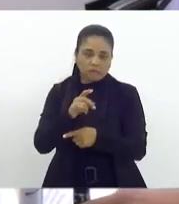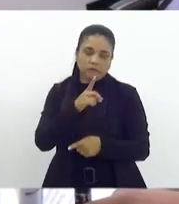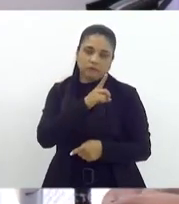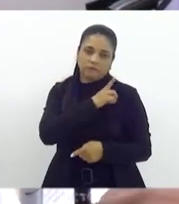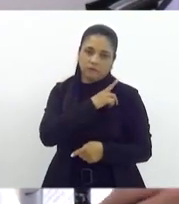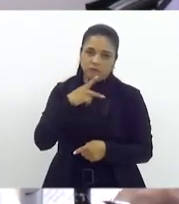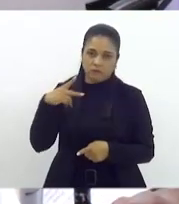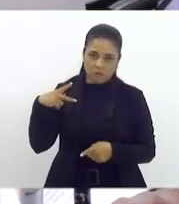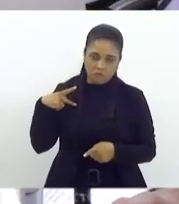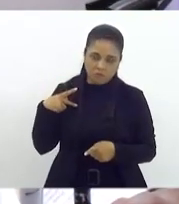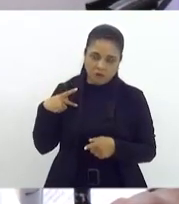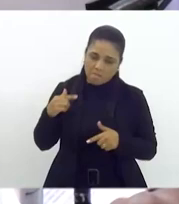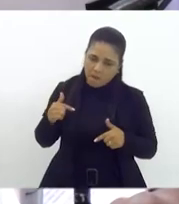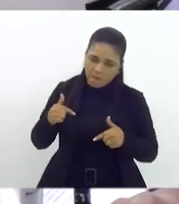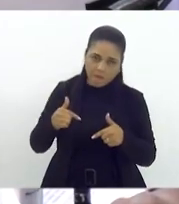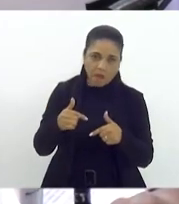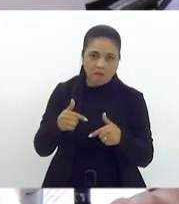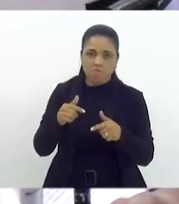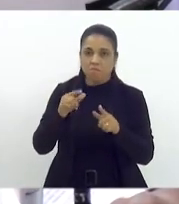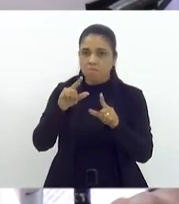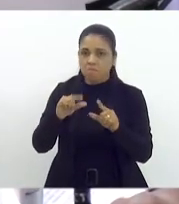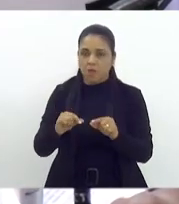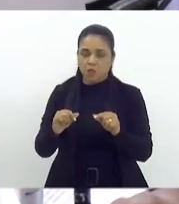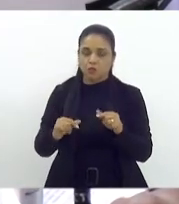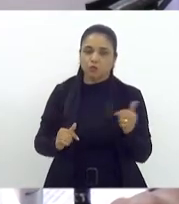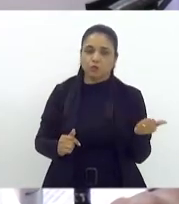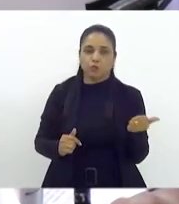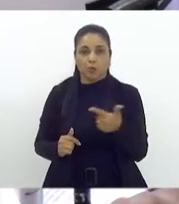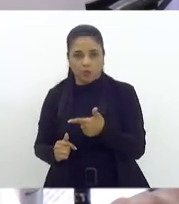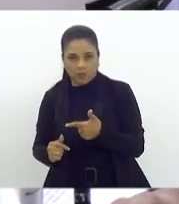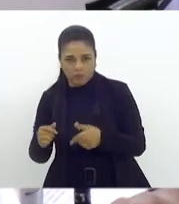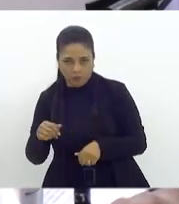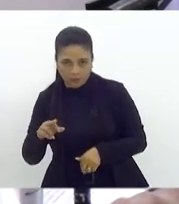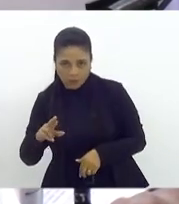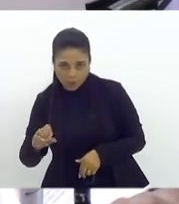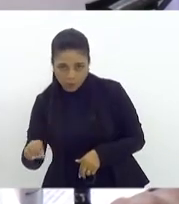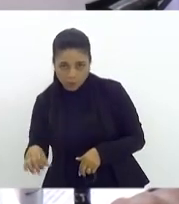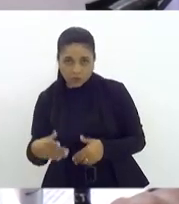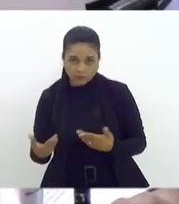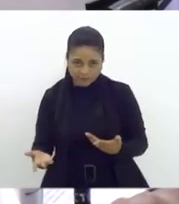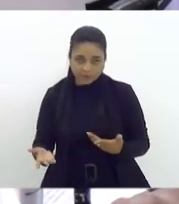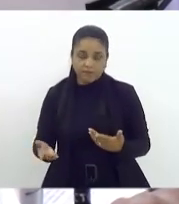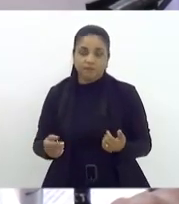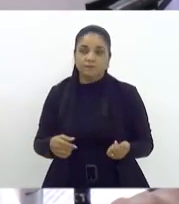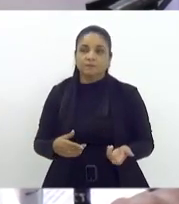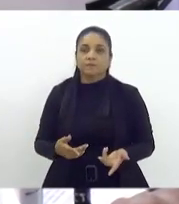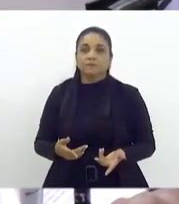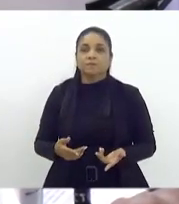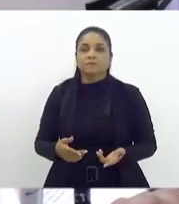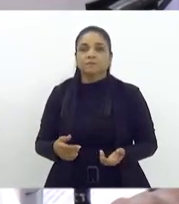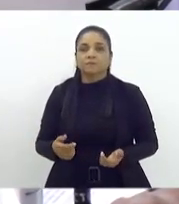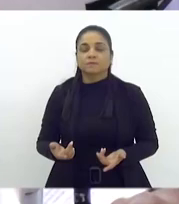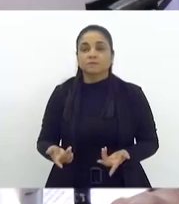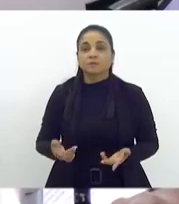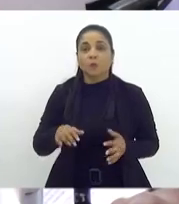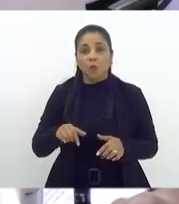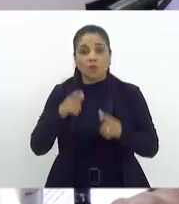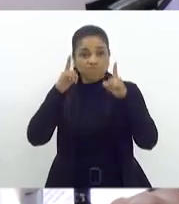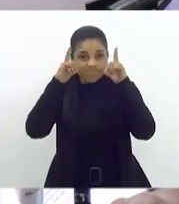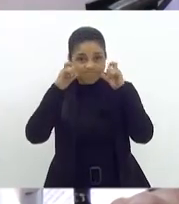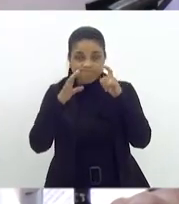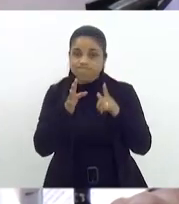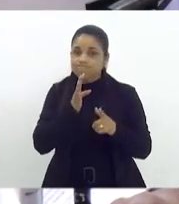tão atuante quer dizer então isso tudo tá indo mas o meu pensamento seguinte o reconhecimento fotográfico